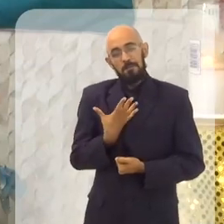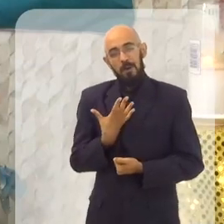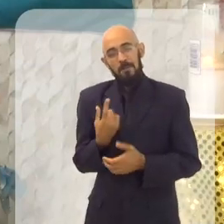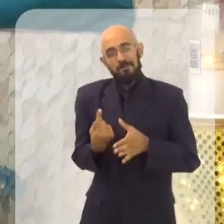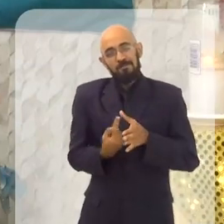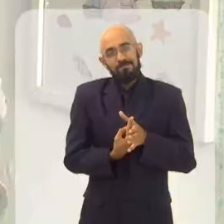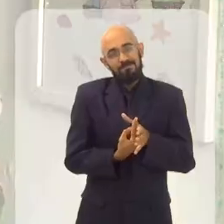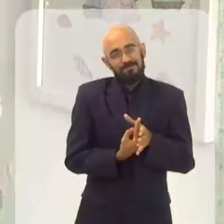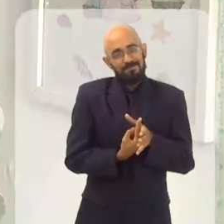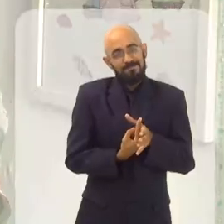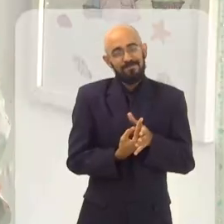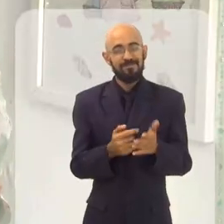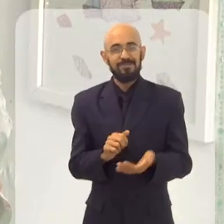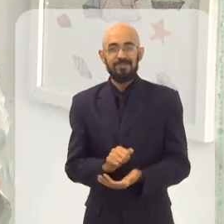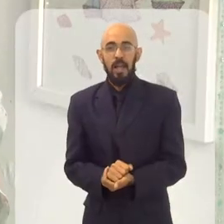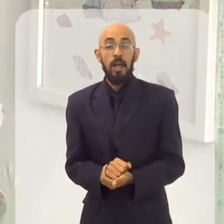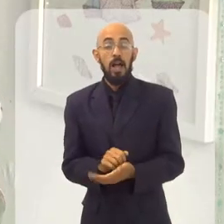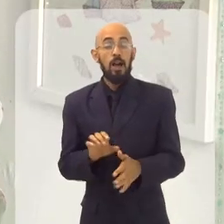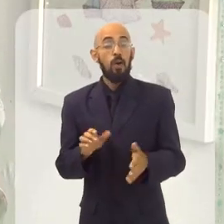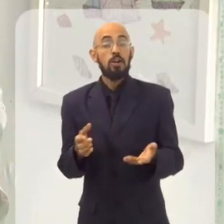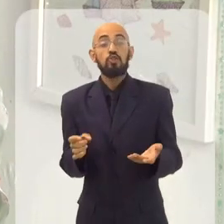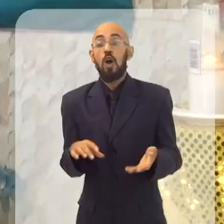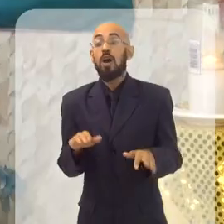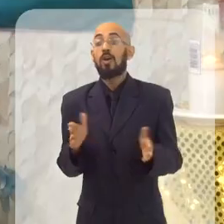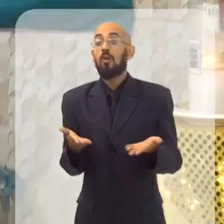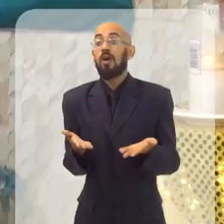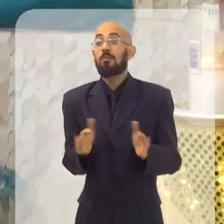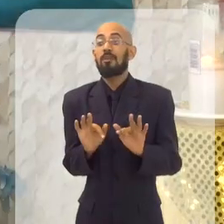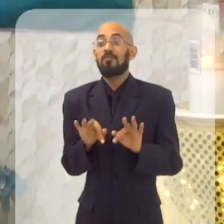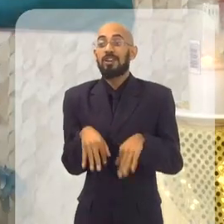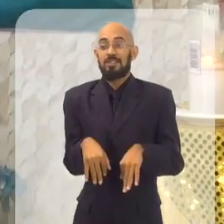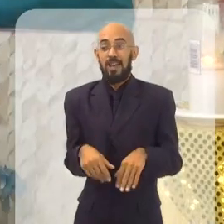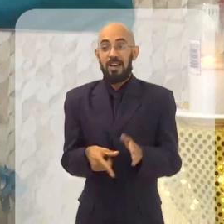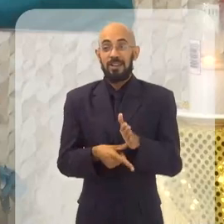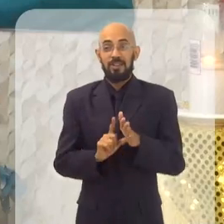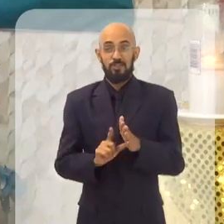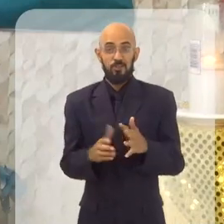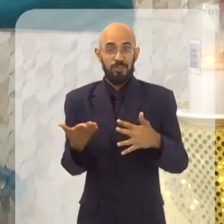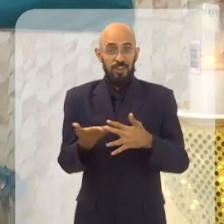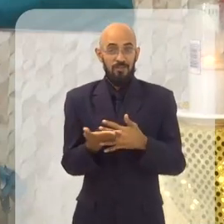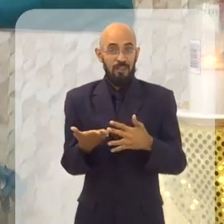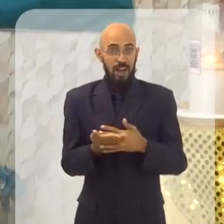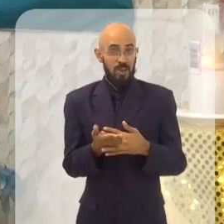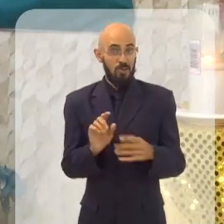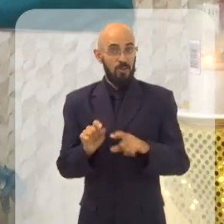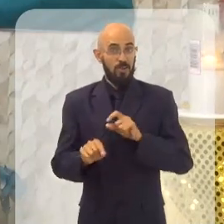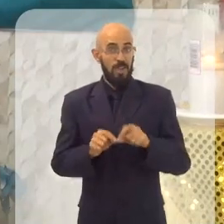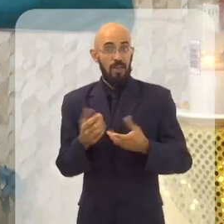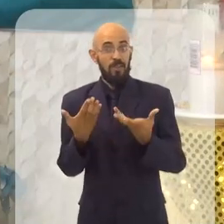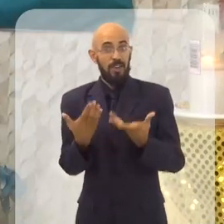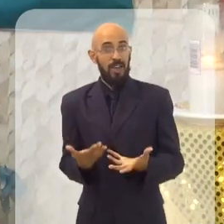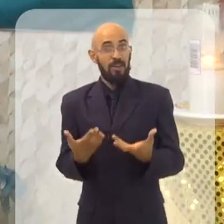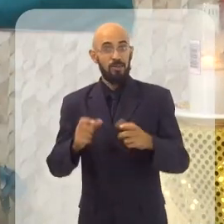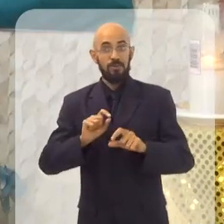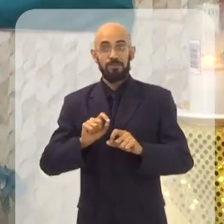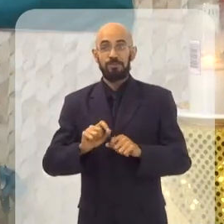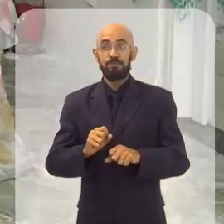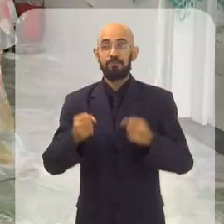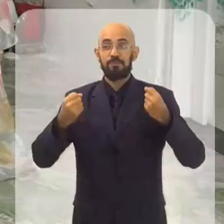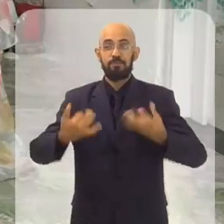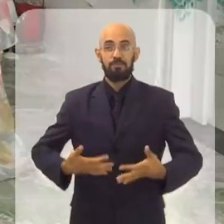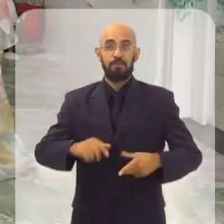Acolhidas com isso, né? Só para encerrar, antes da gente ir para o intervalo, eu queria dizer uma coisa para